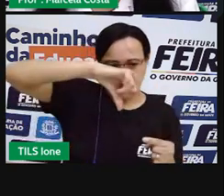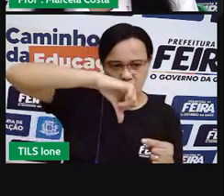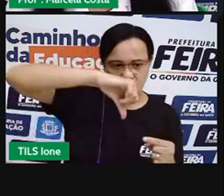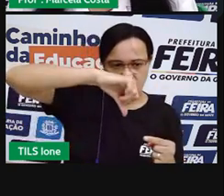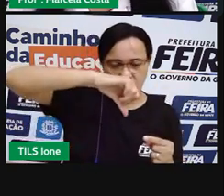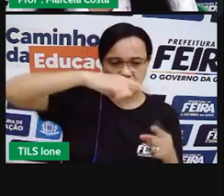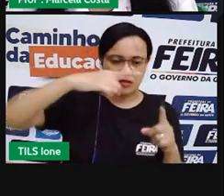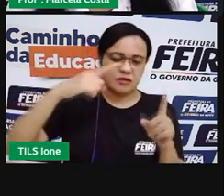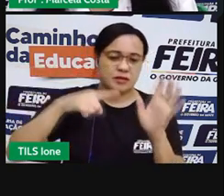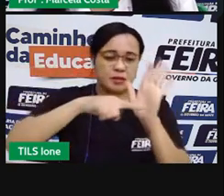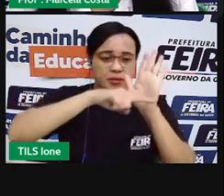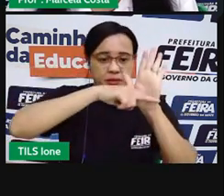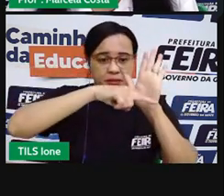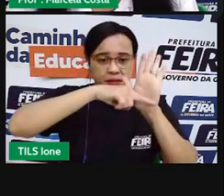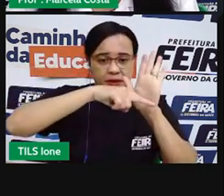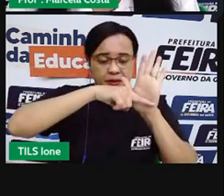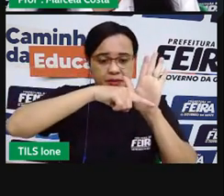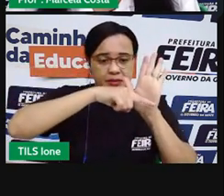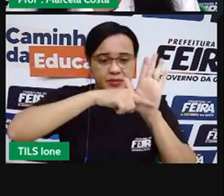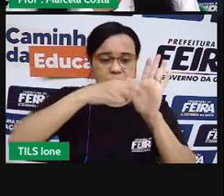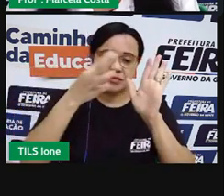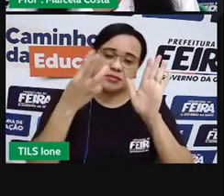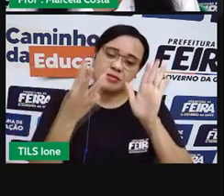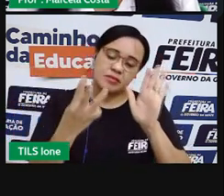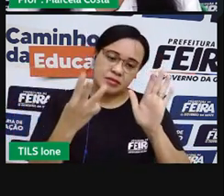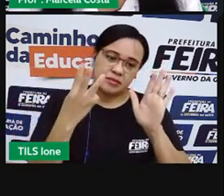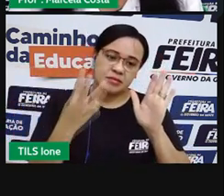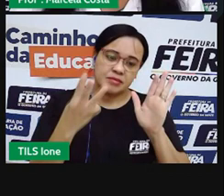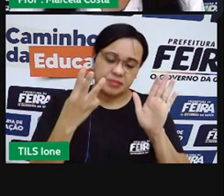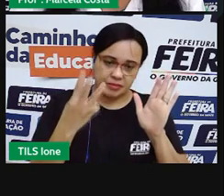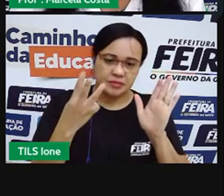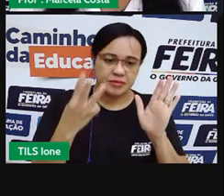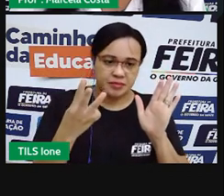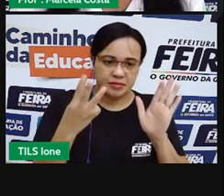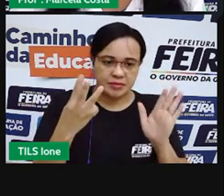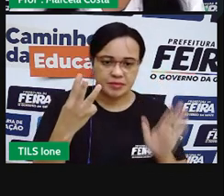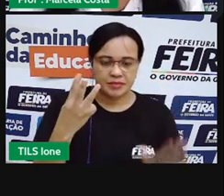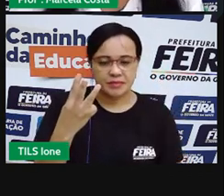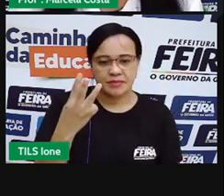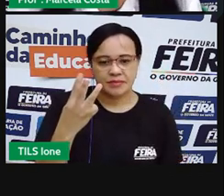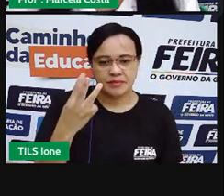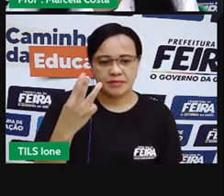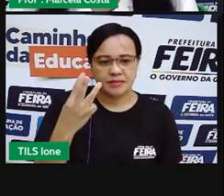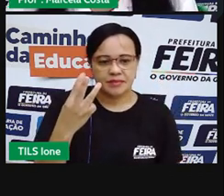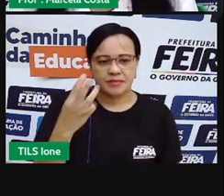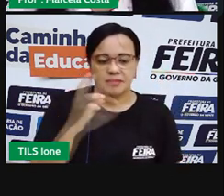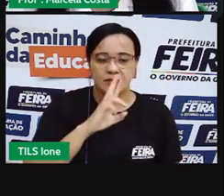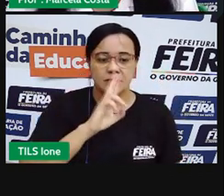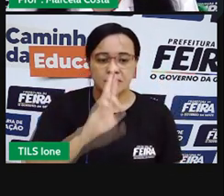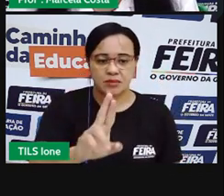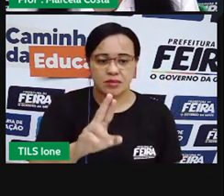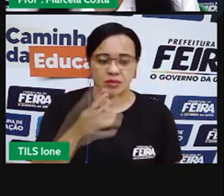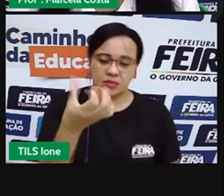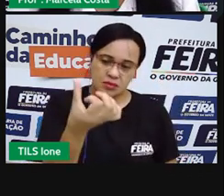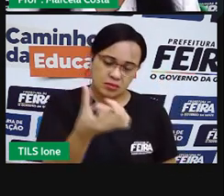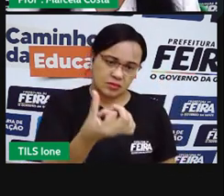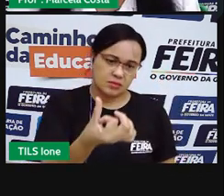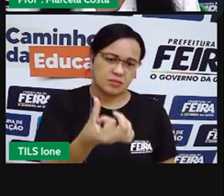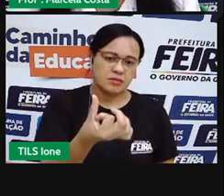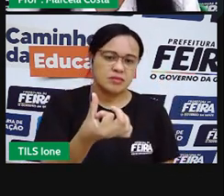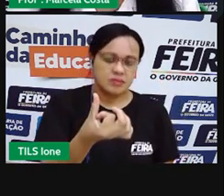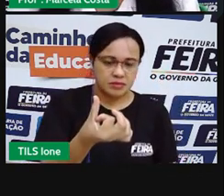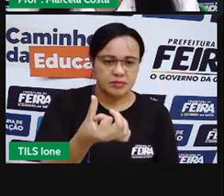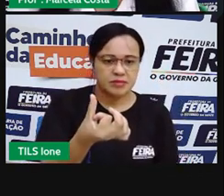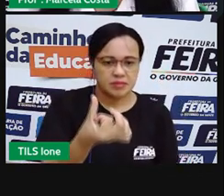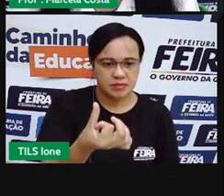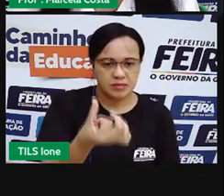Do número 9, representando a quantidade 9. o numeral 3 representando a quantidade